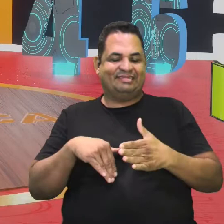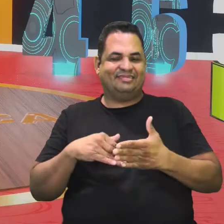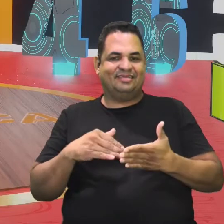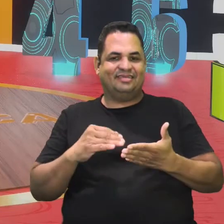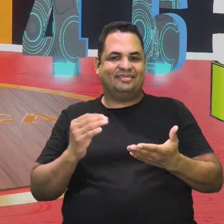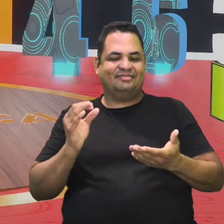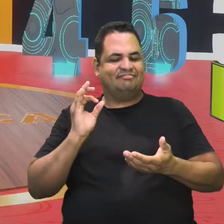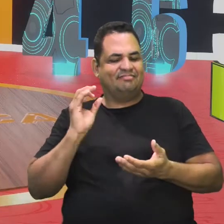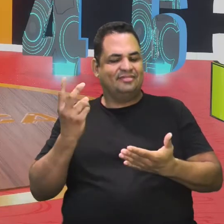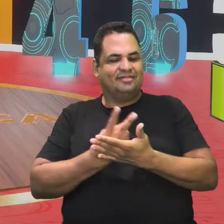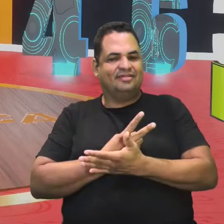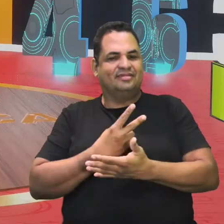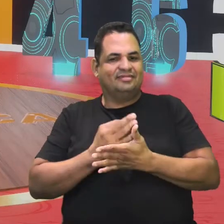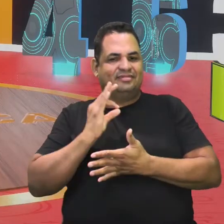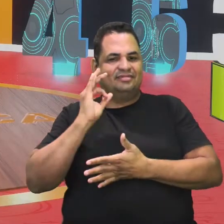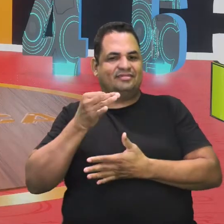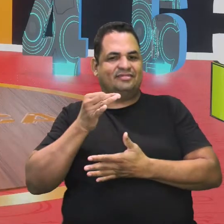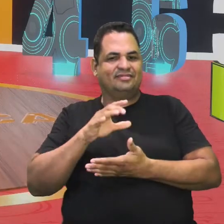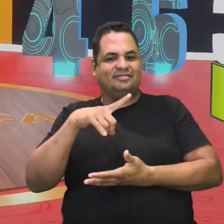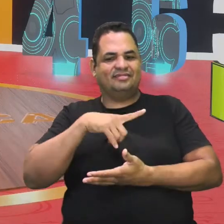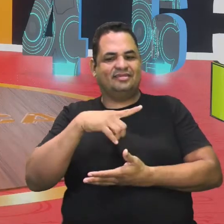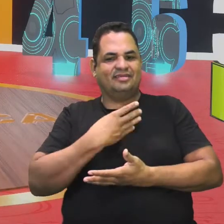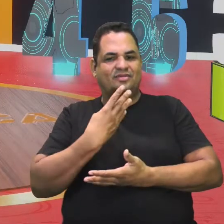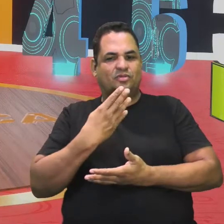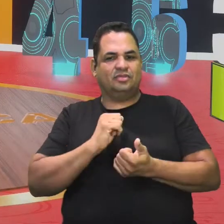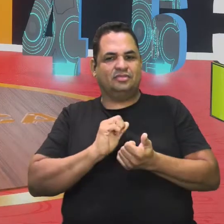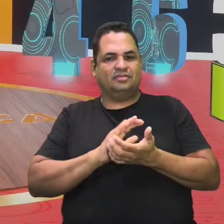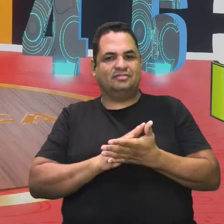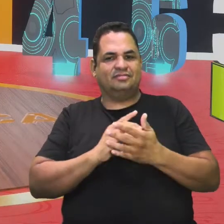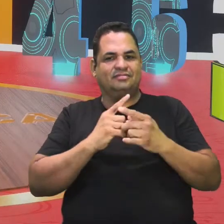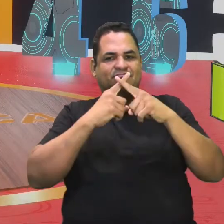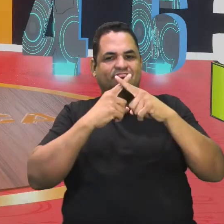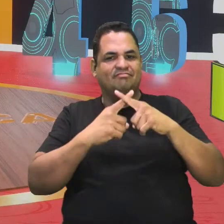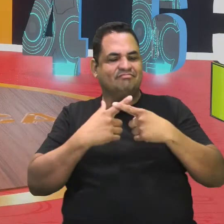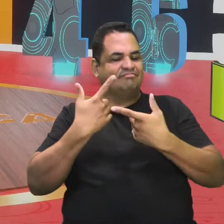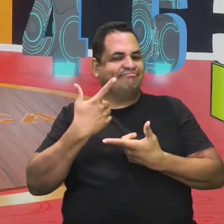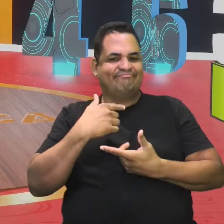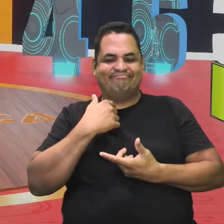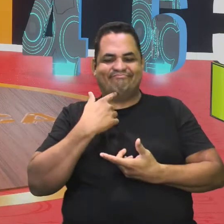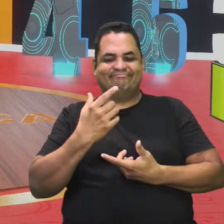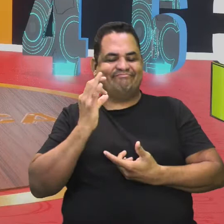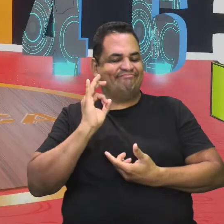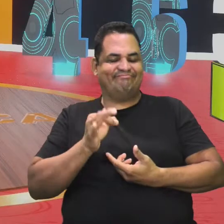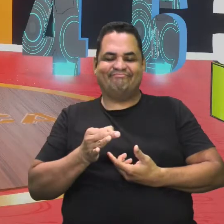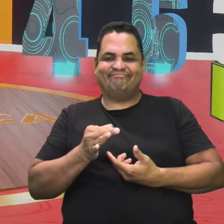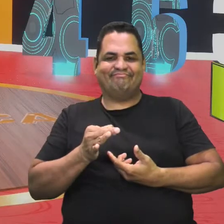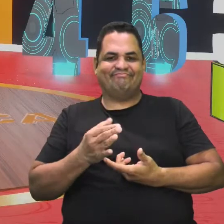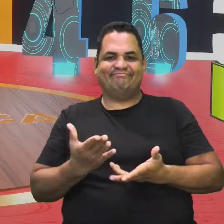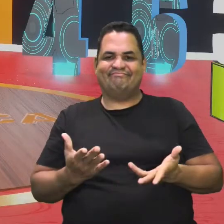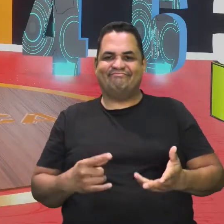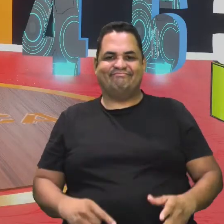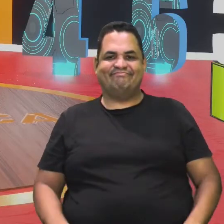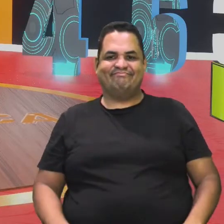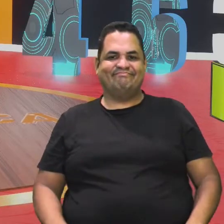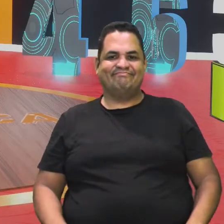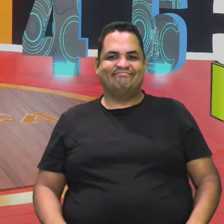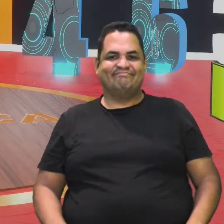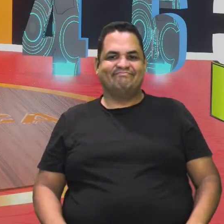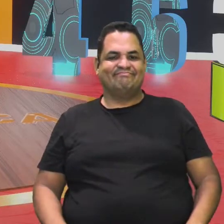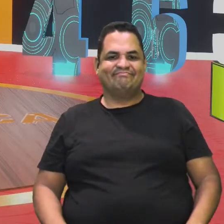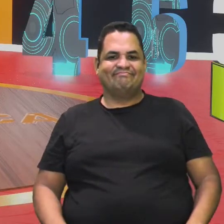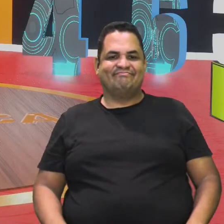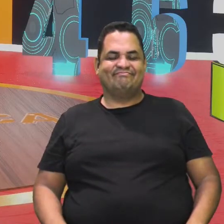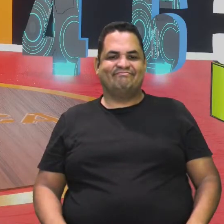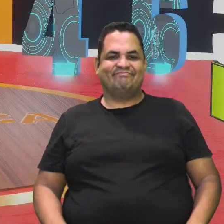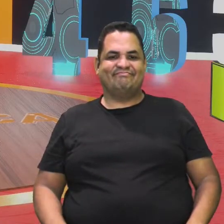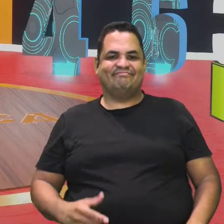acertar. Já tem 4 jogos que eu tento e não dá certo. Não dá certo. Não acredito.